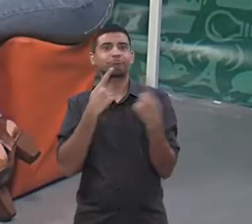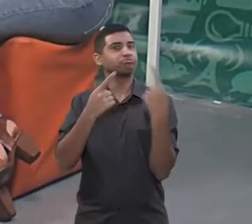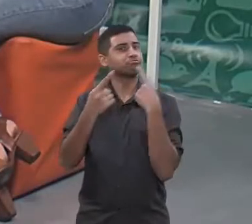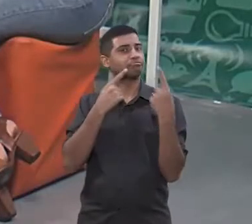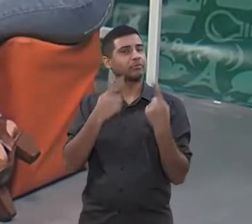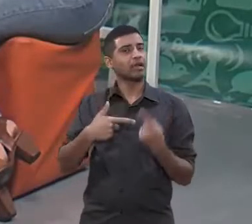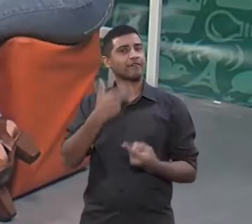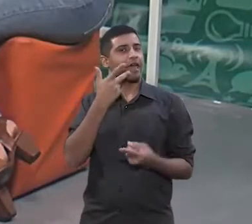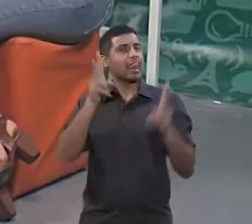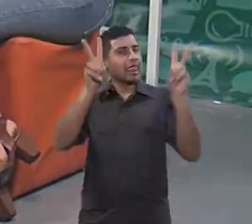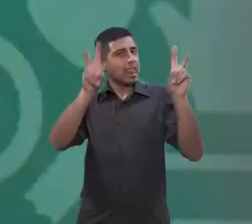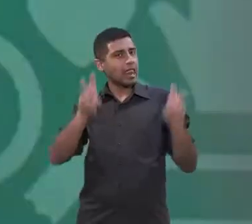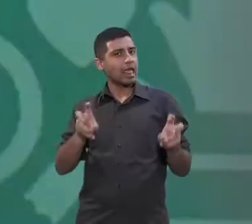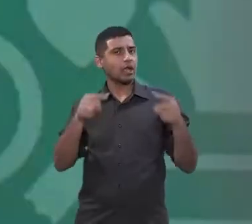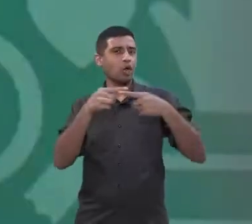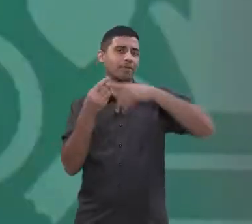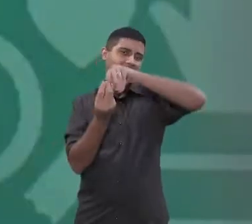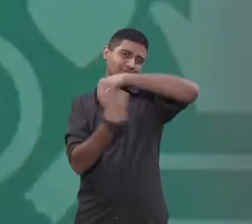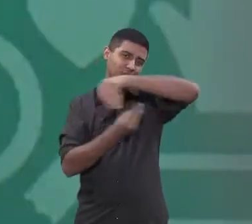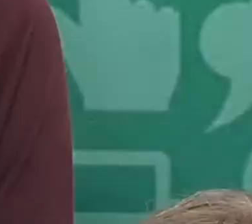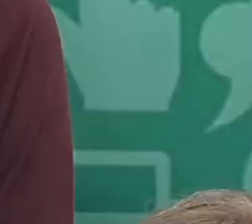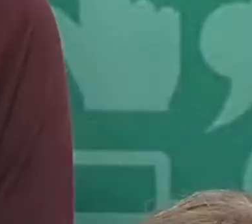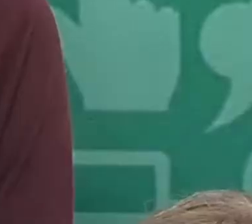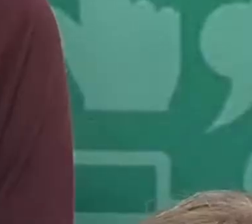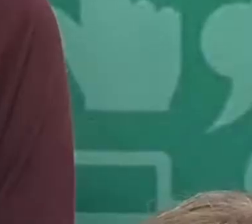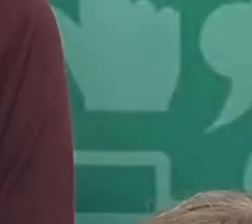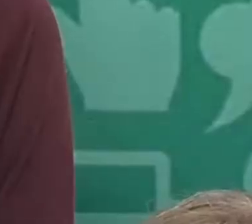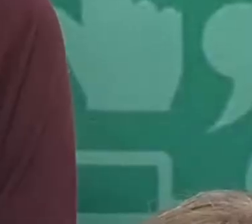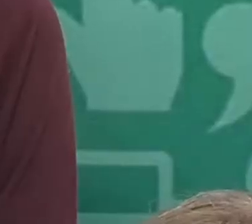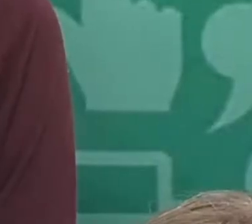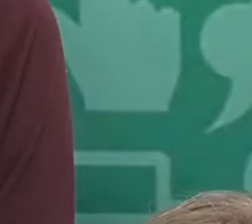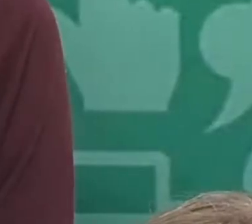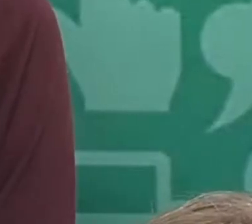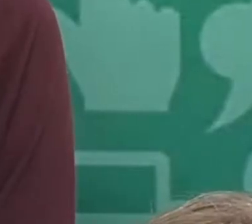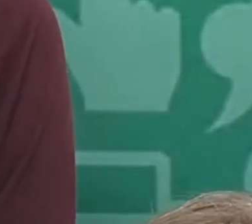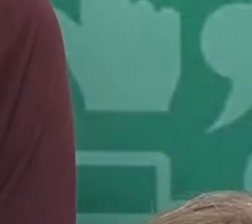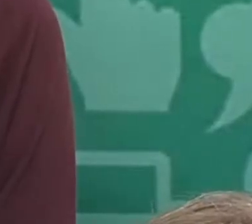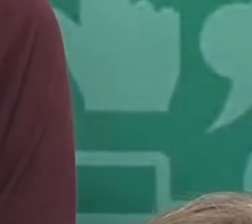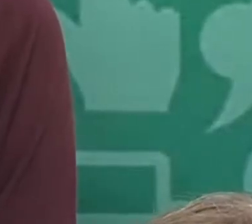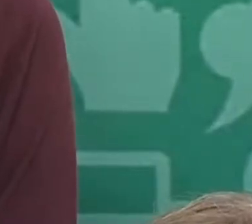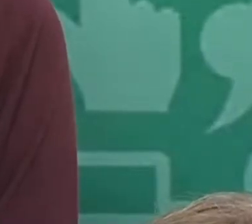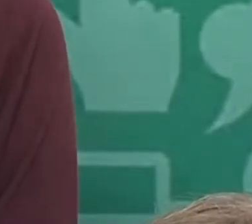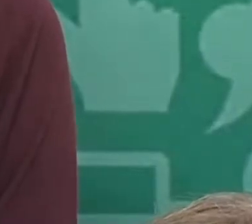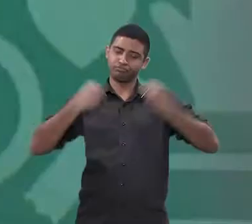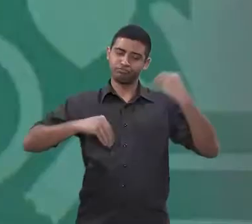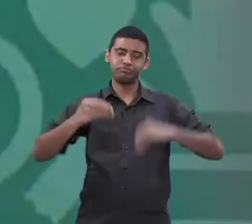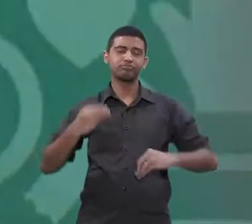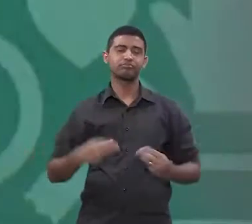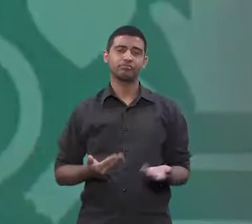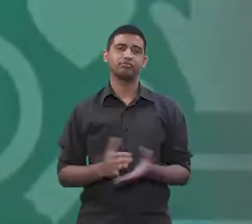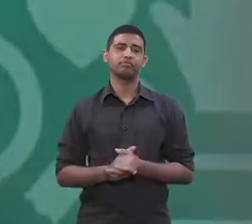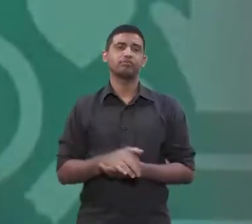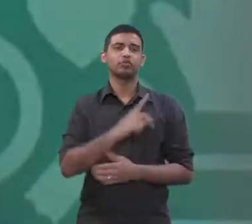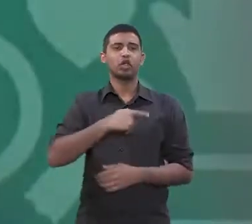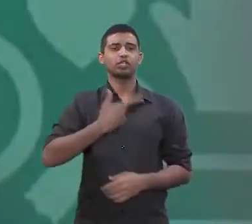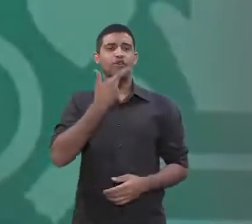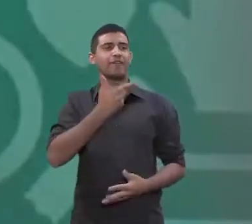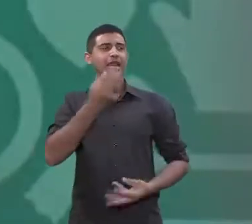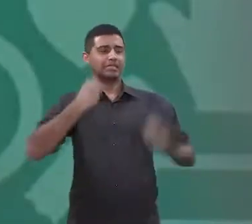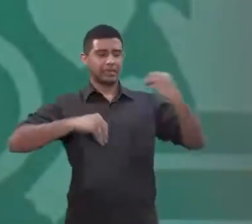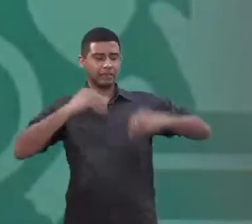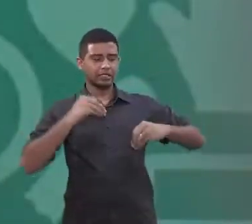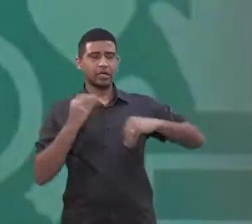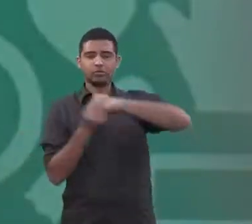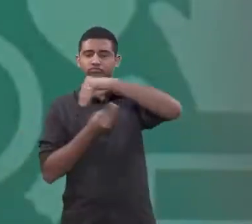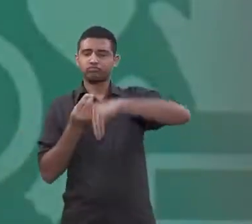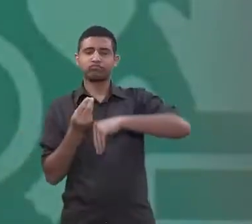que envolve a questão do suicídio, mas o suicídio está muito relacionado à depressão. Quando a gente fala de depressão